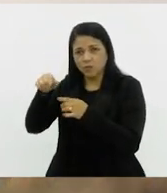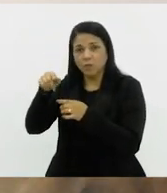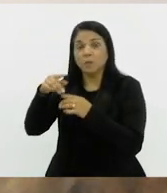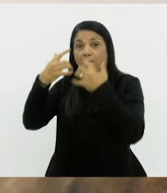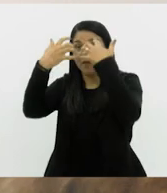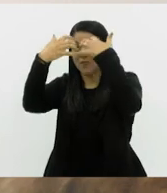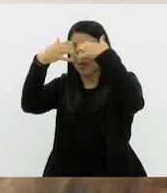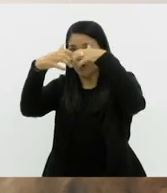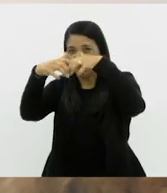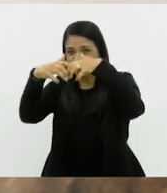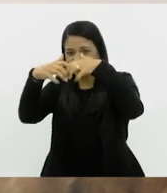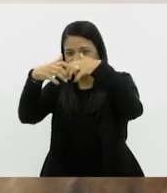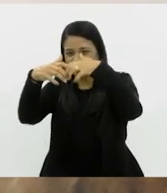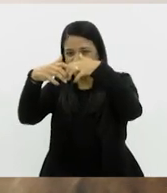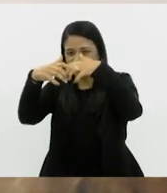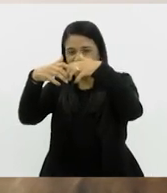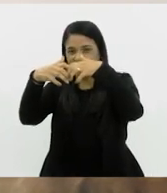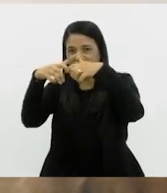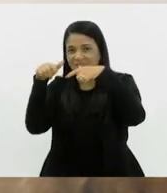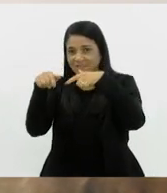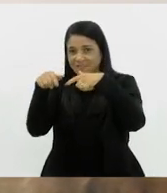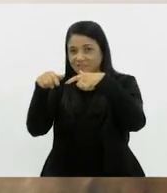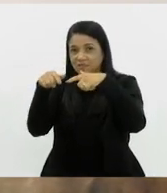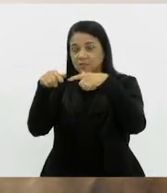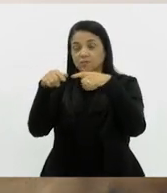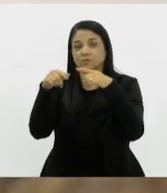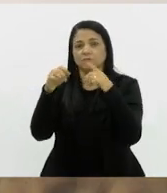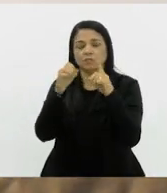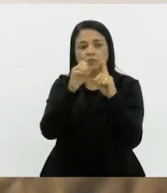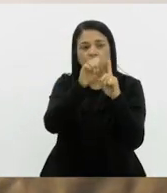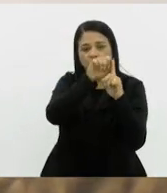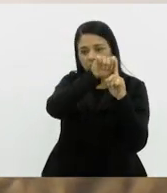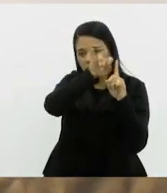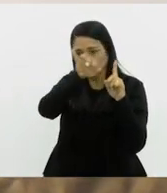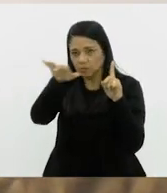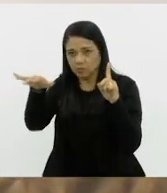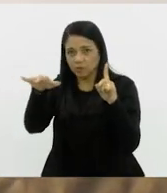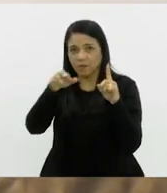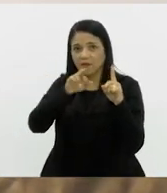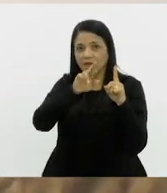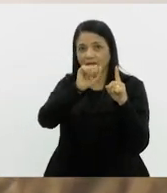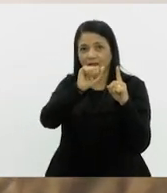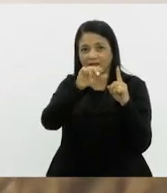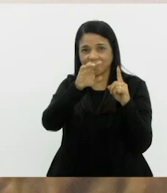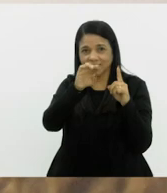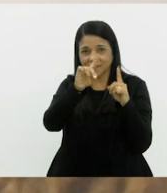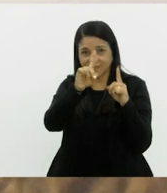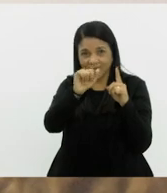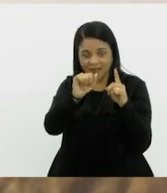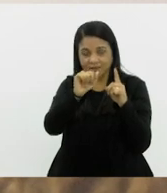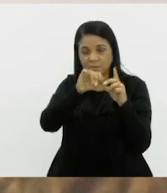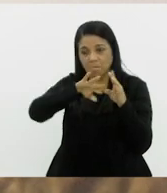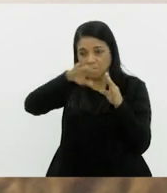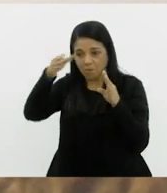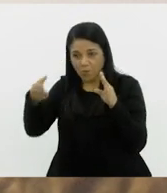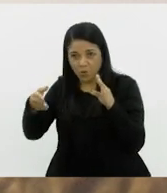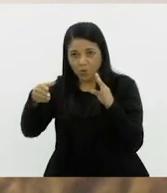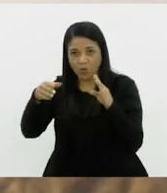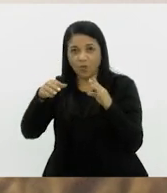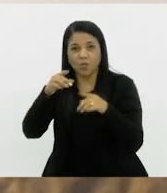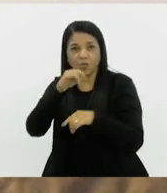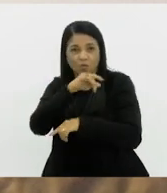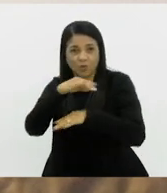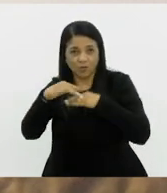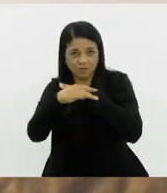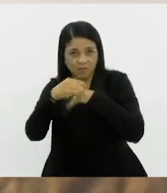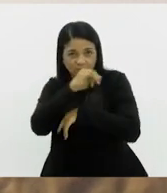Petrópolis. Esse sinal, quando bate nos morros do Rio de Janeiro, ele não me permite ver, por exemplo, mesmo que o helicóptero esteja